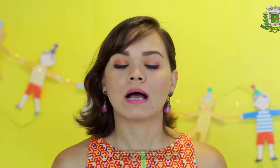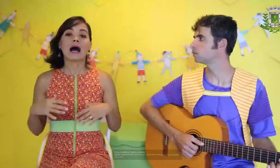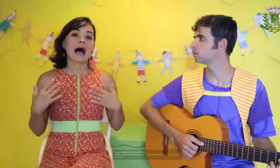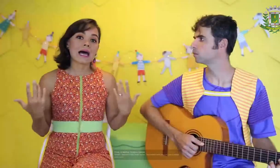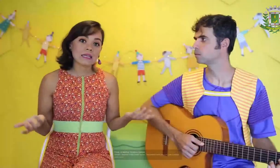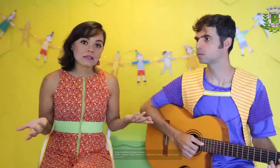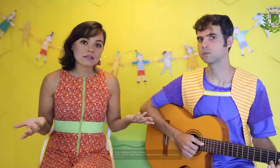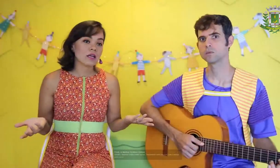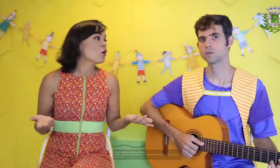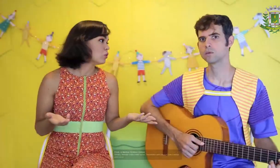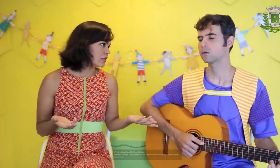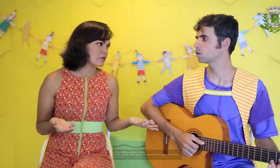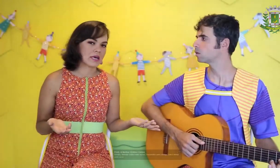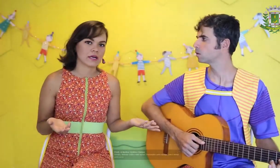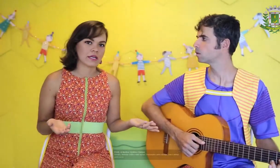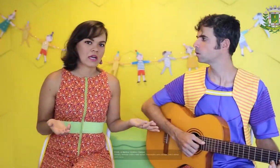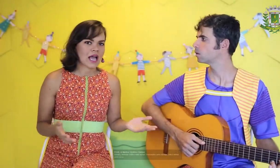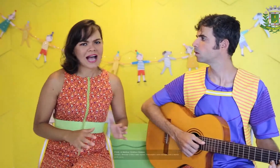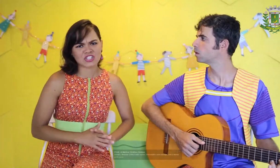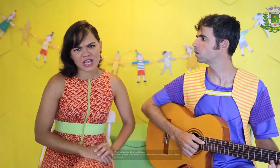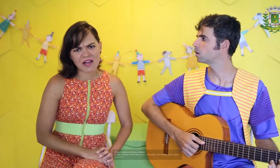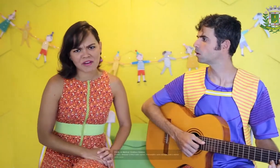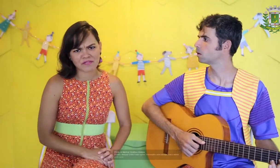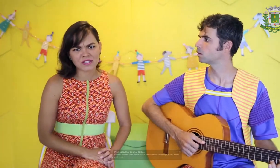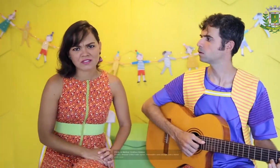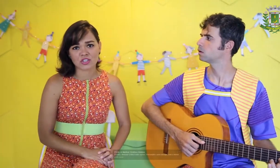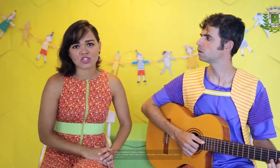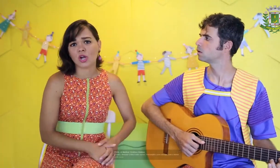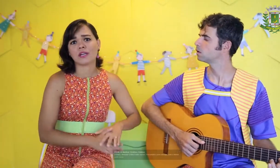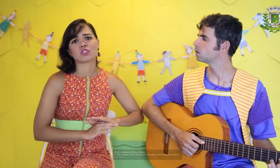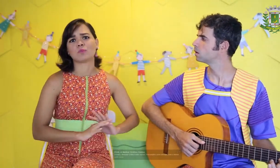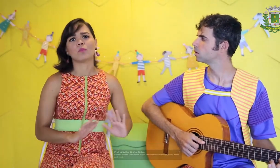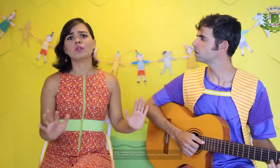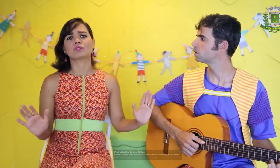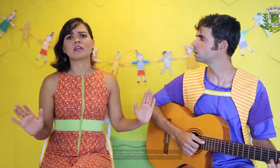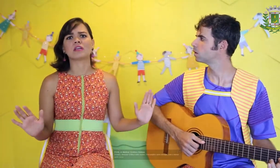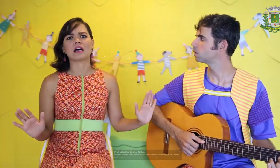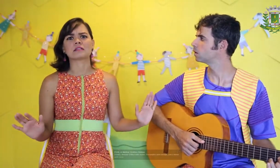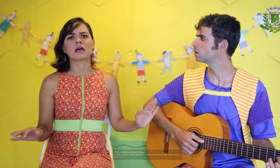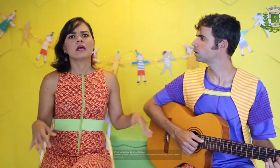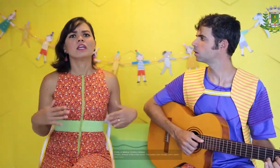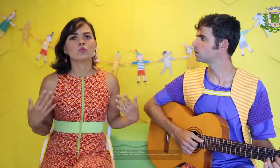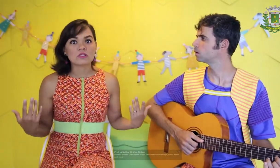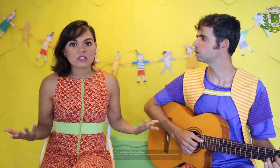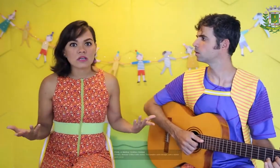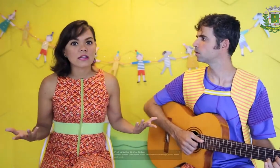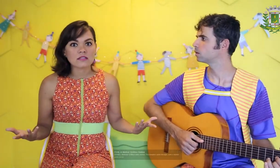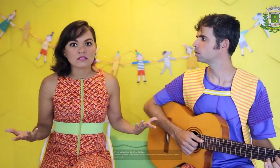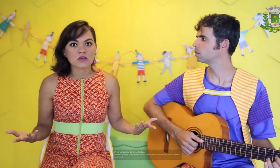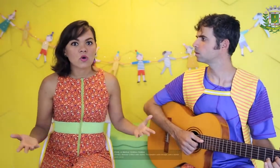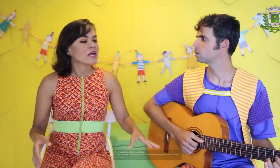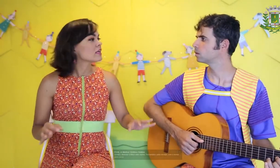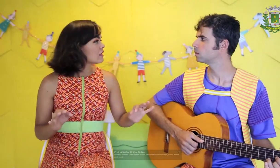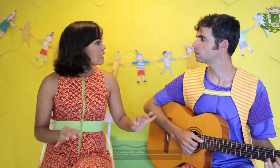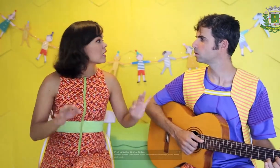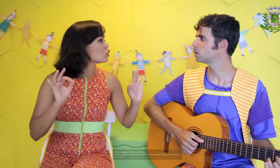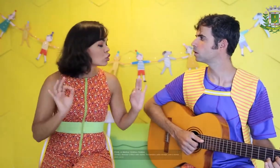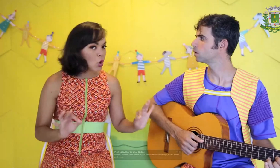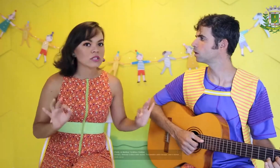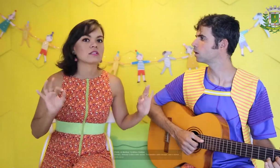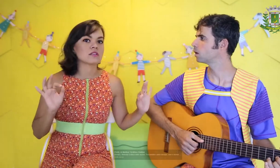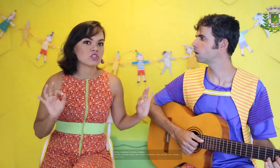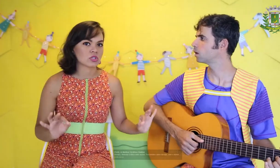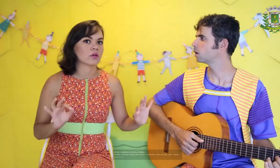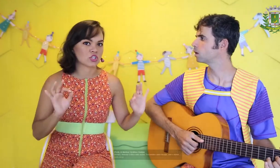baú. Anansi, o deus aranha, achava a vida sem histórias muito sem graça e um dia decidiu que